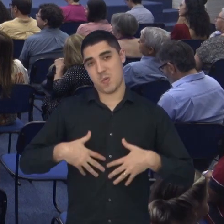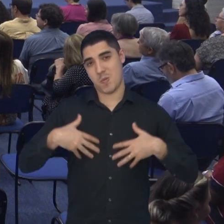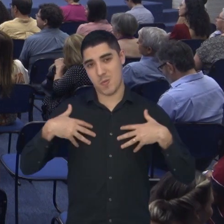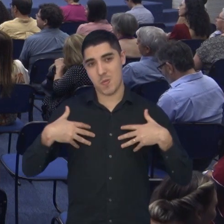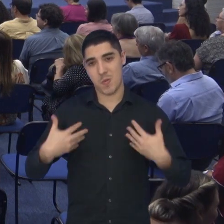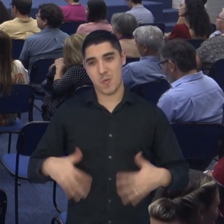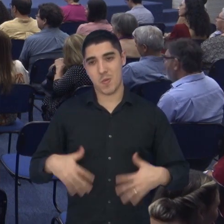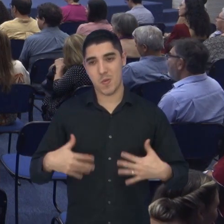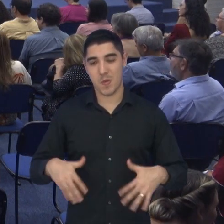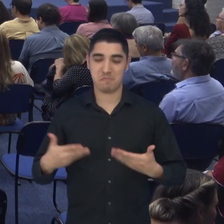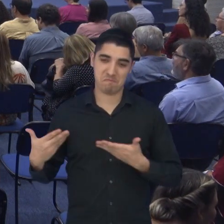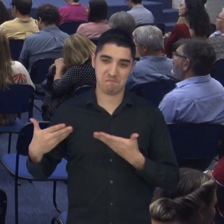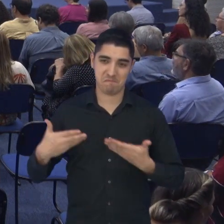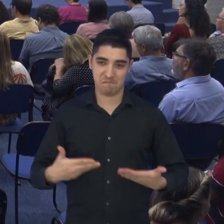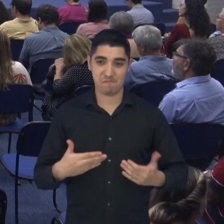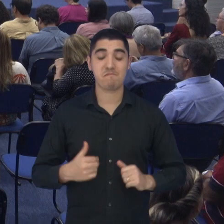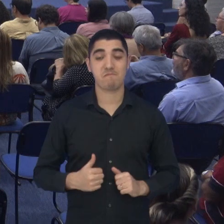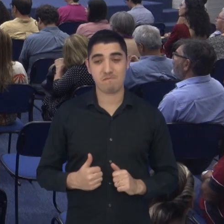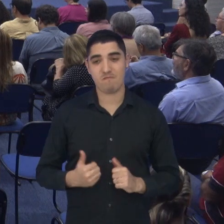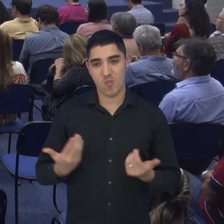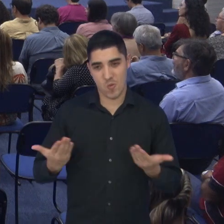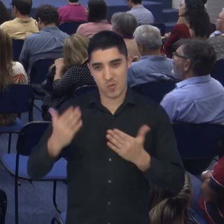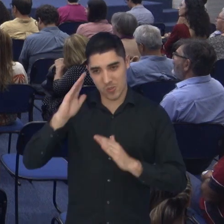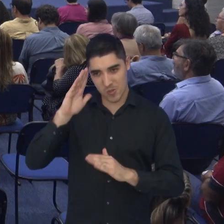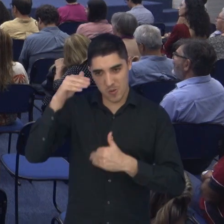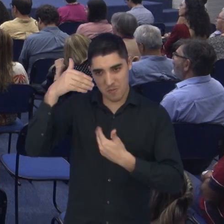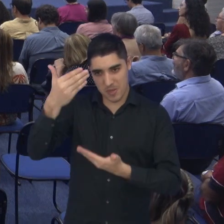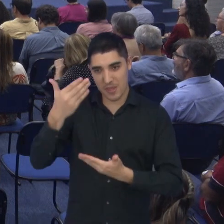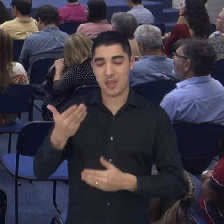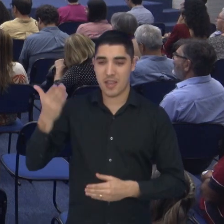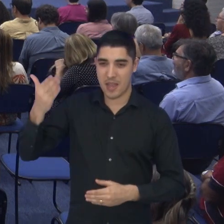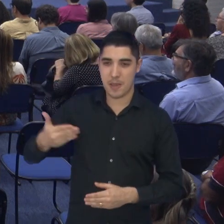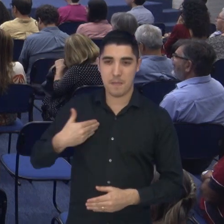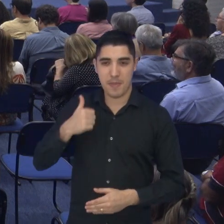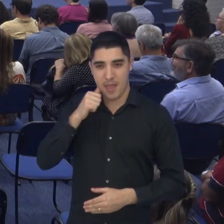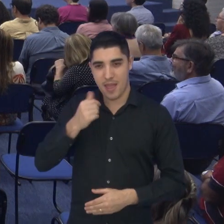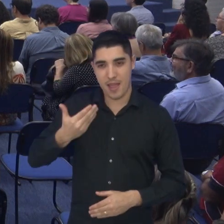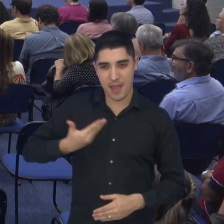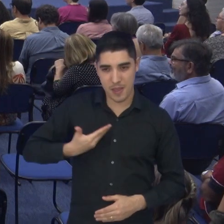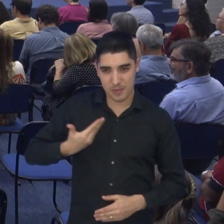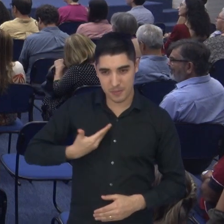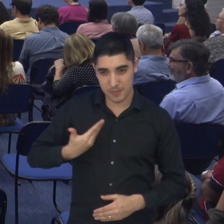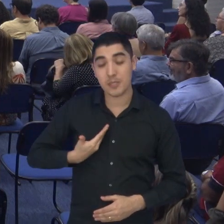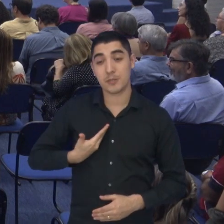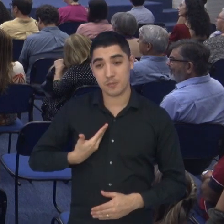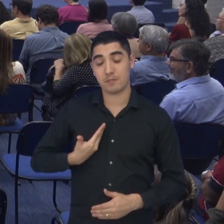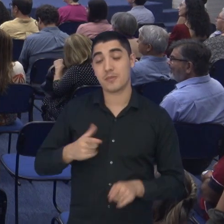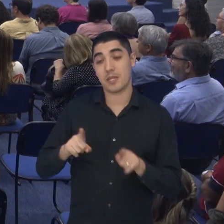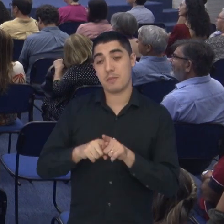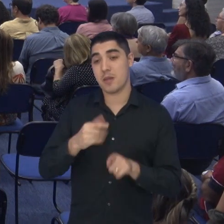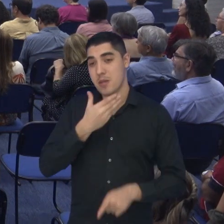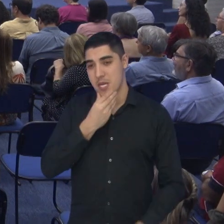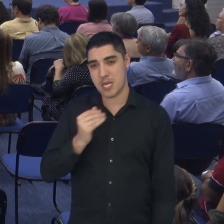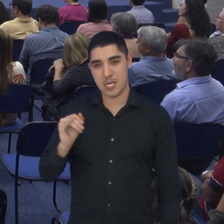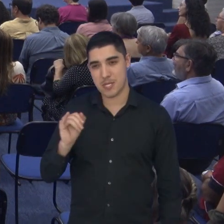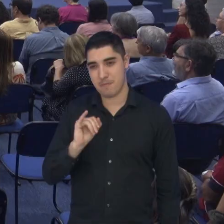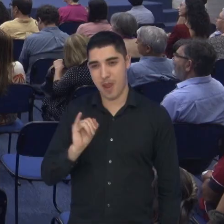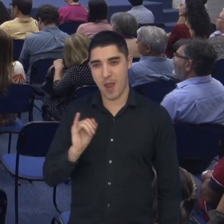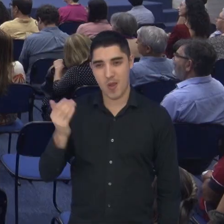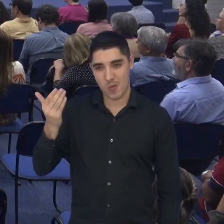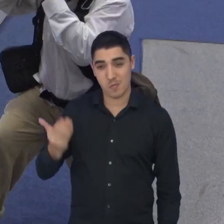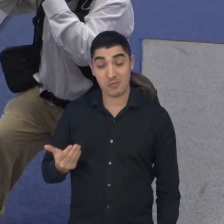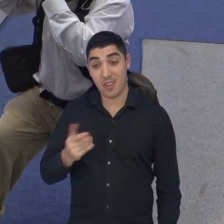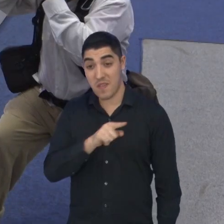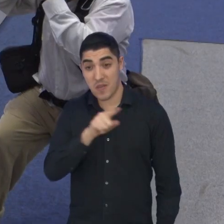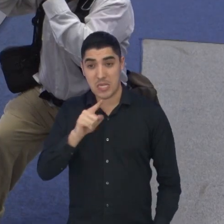de estar aqui, na homenagem a meu colega, amigo e meu irmão. Então, não se surpreendam